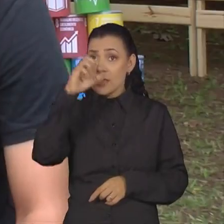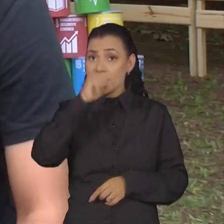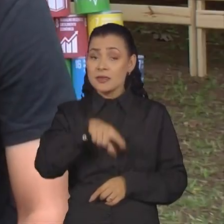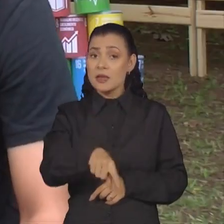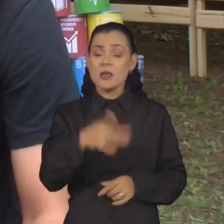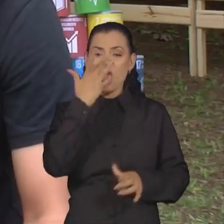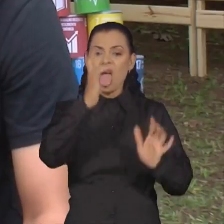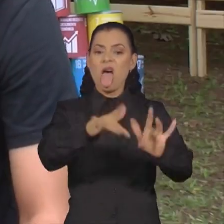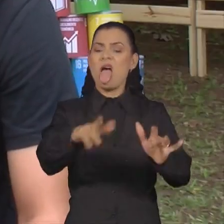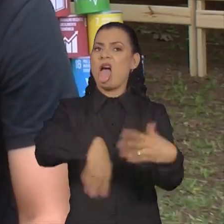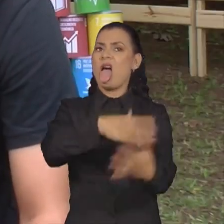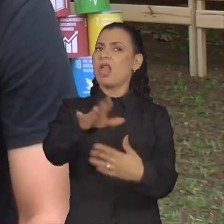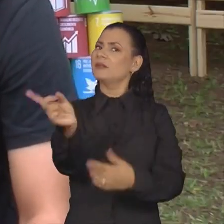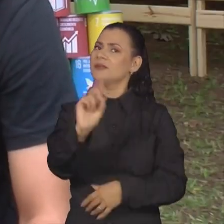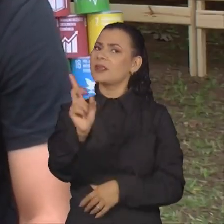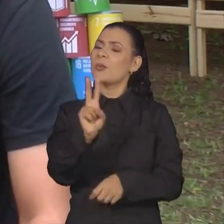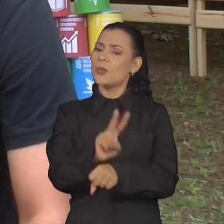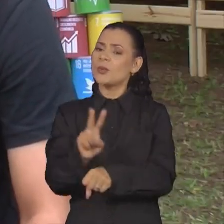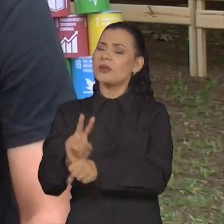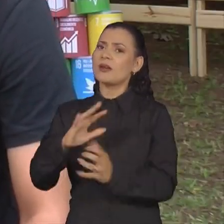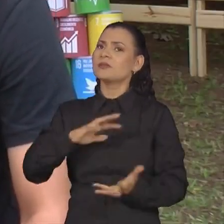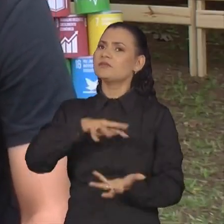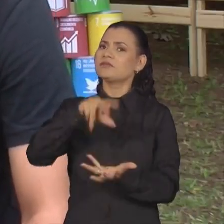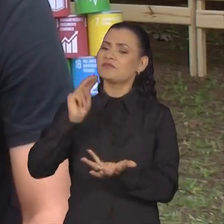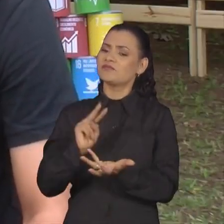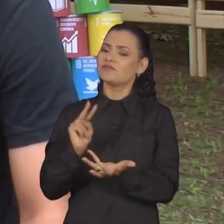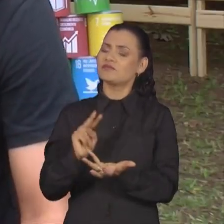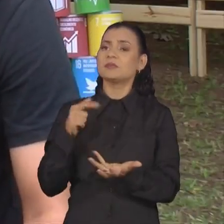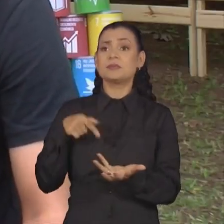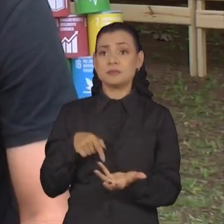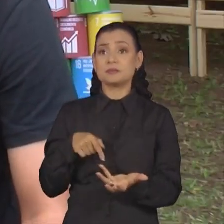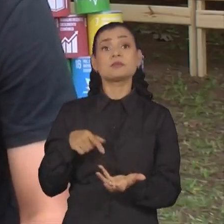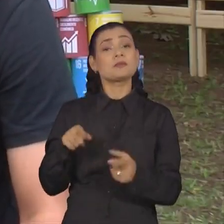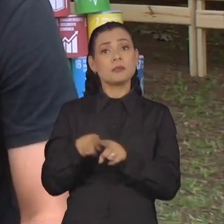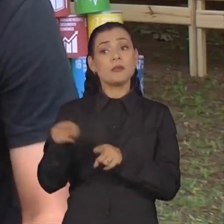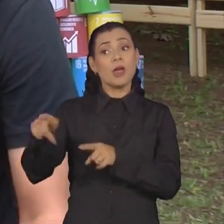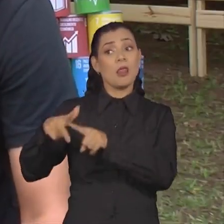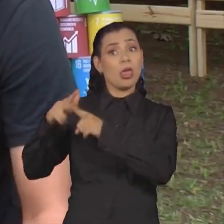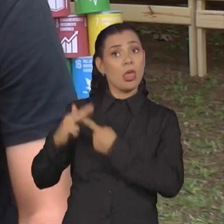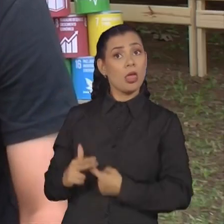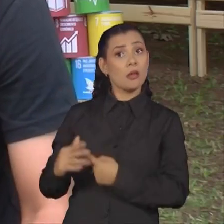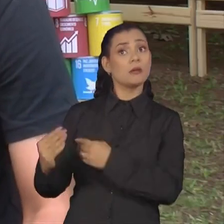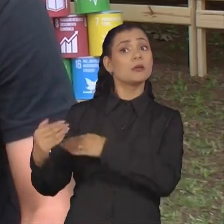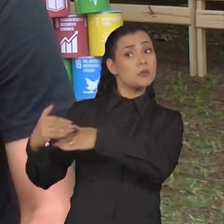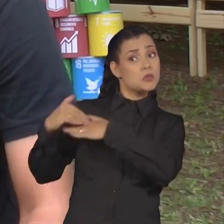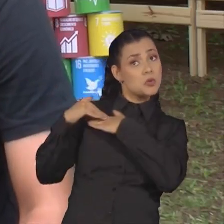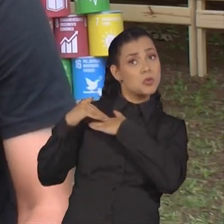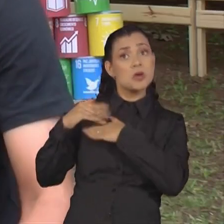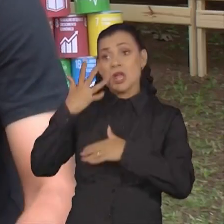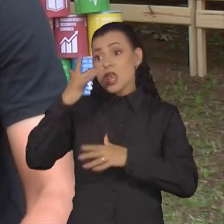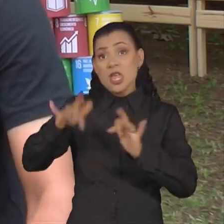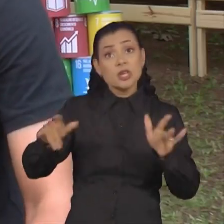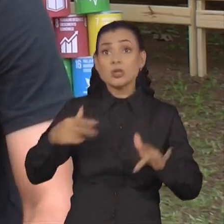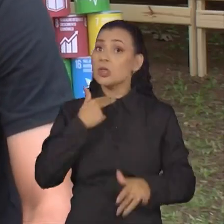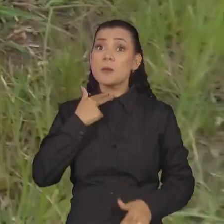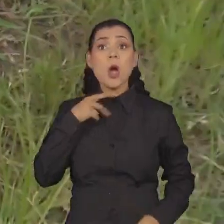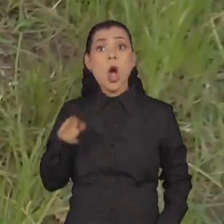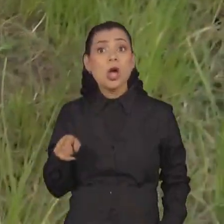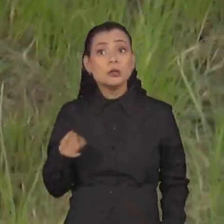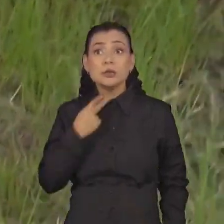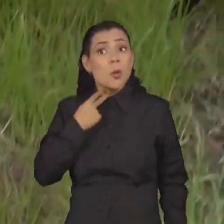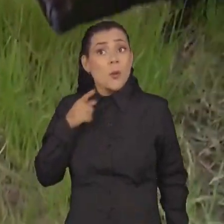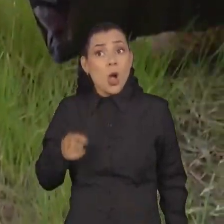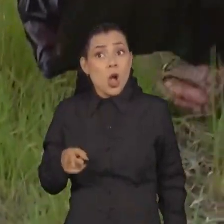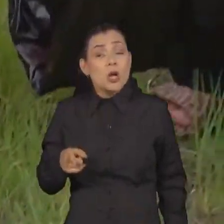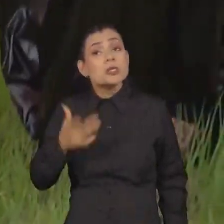lixo na rua, cuidando do nosso planeta. E ele até corrige a gente. Em certas formas, vê lixo no chão. Pai, não pode. Tem que